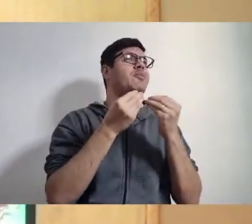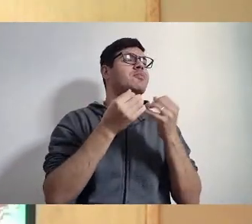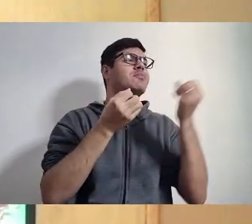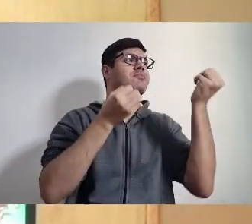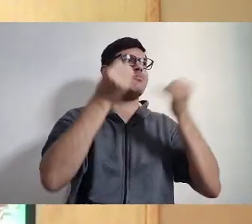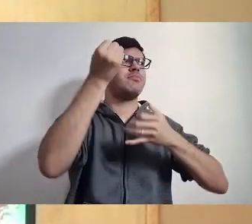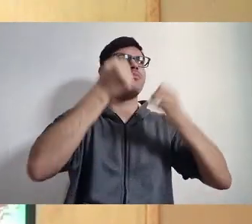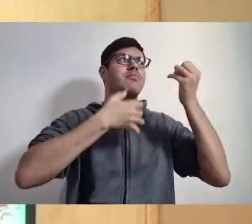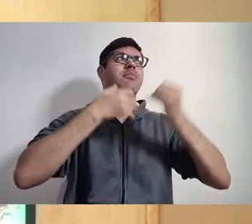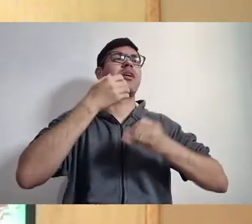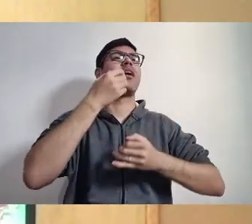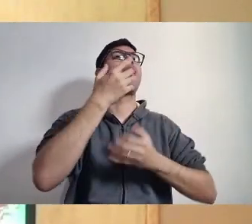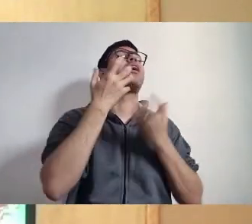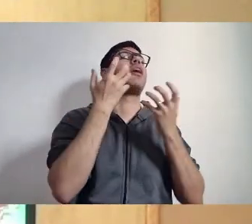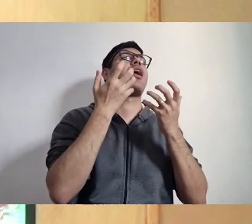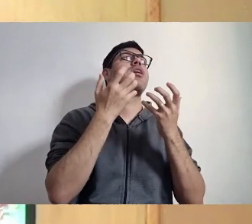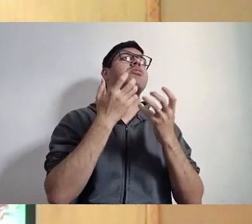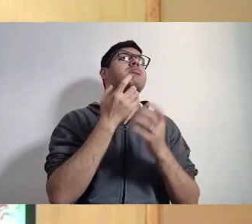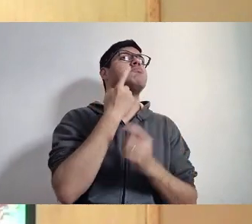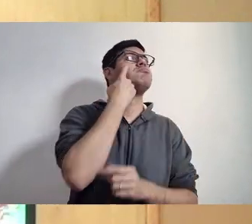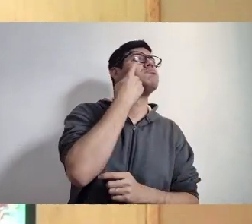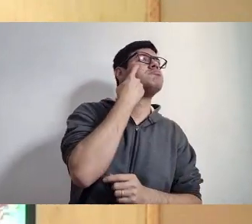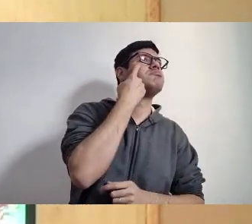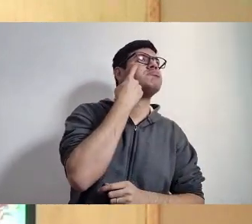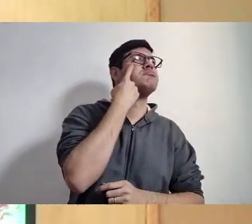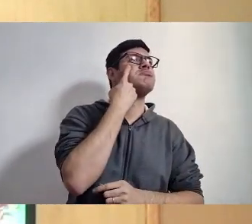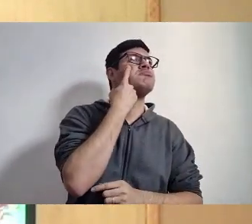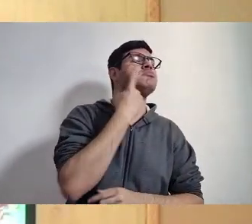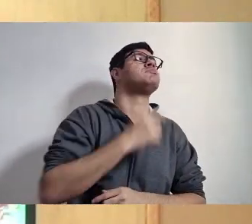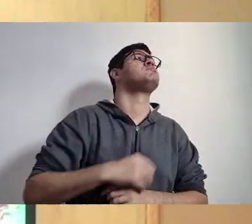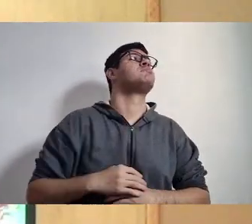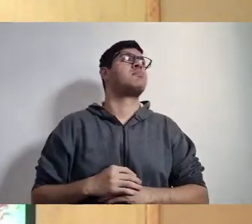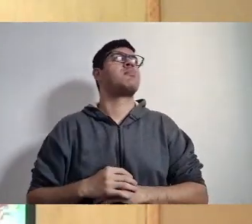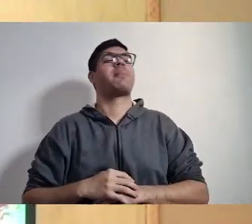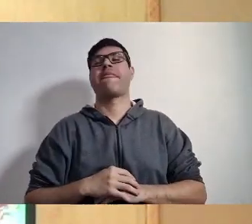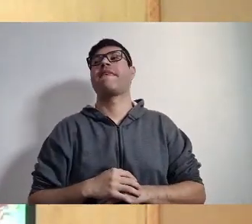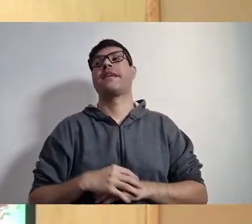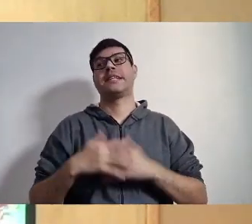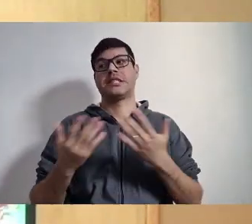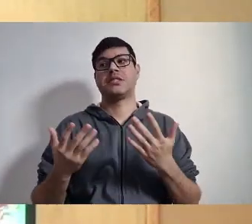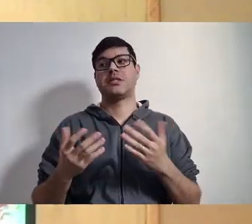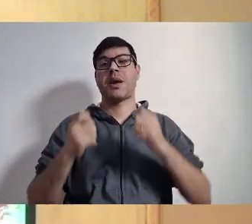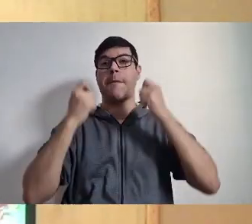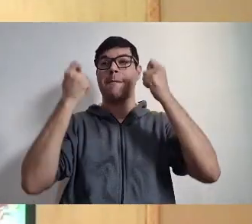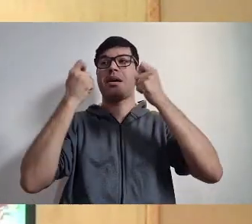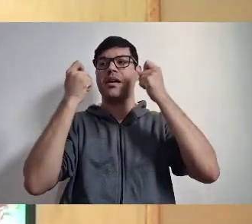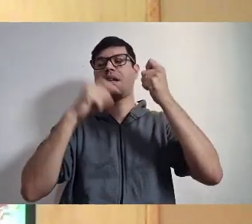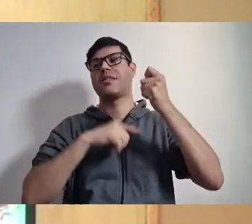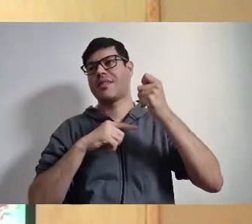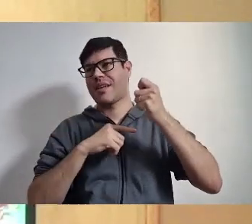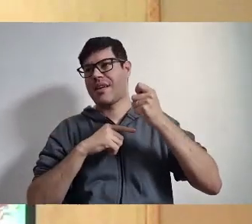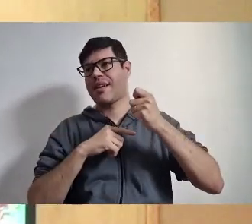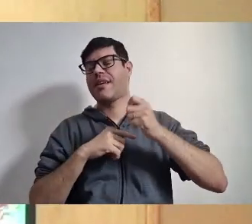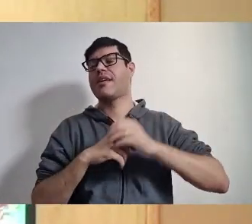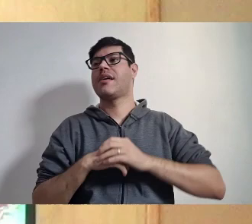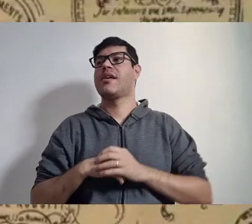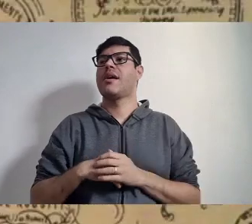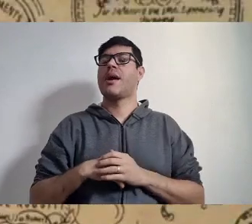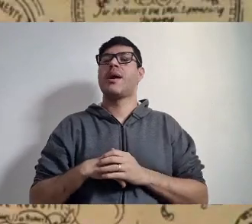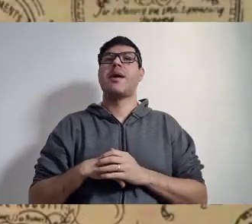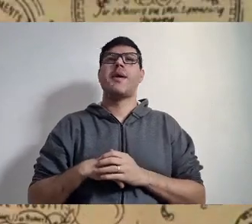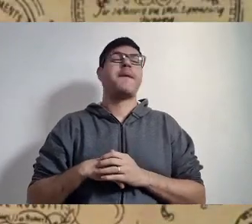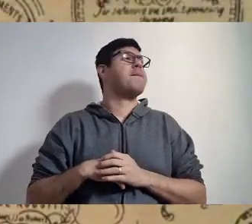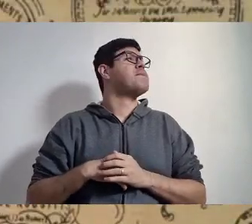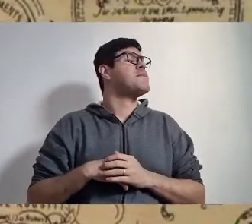reclamar. Ouvi, não. Ver quando tem manifesto essas coisas, a gente também não viu. Porque daí é um consumo, né, Gil? Você está lá